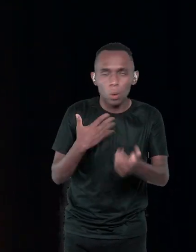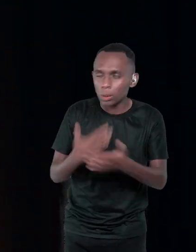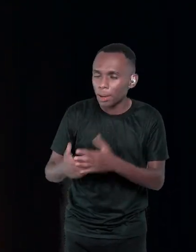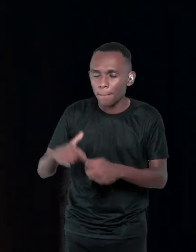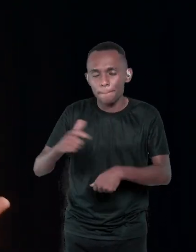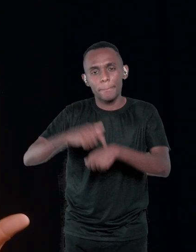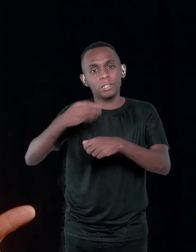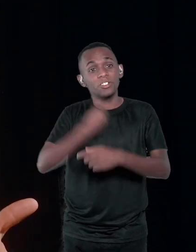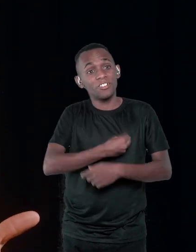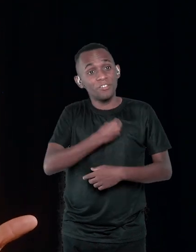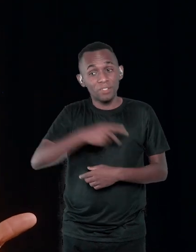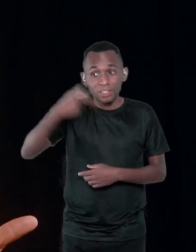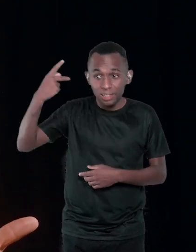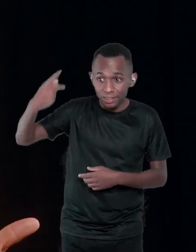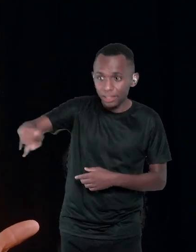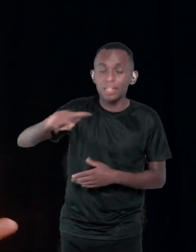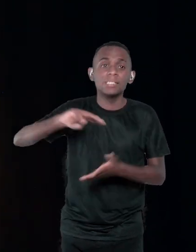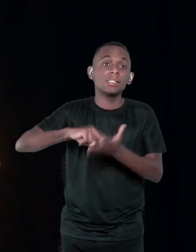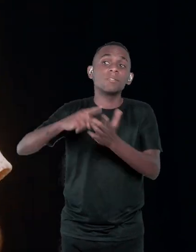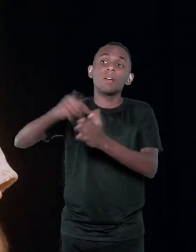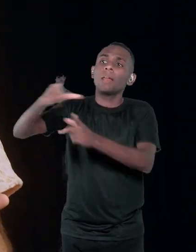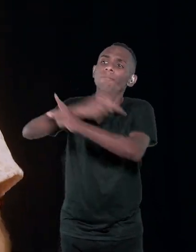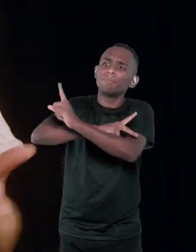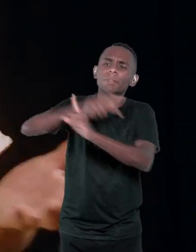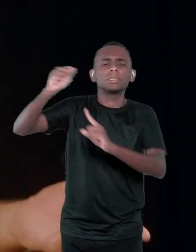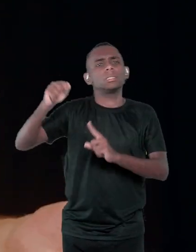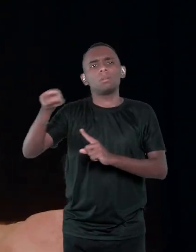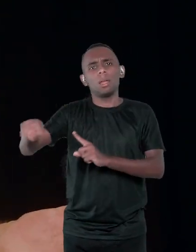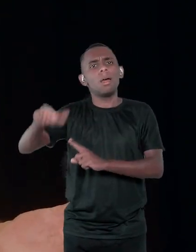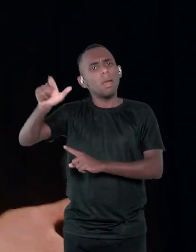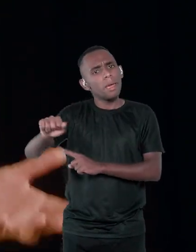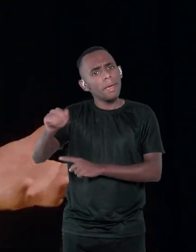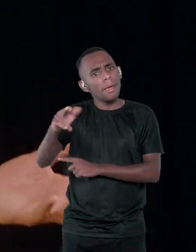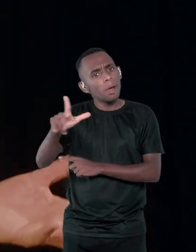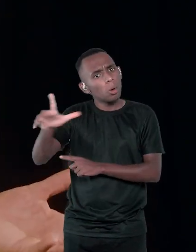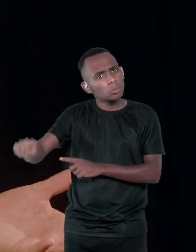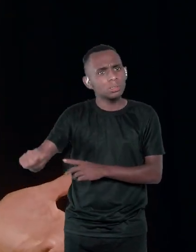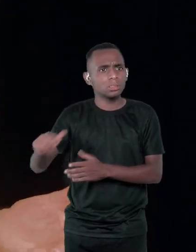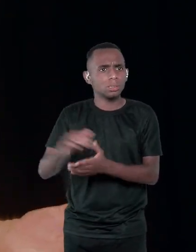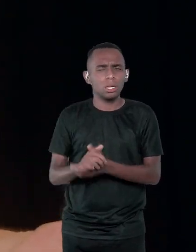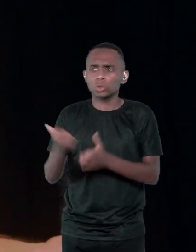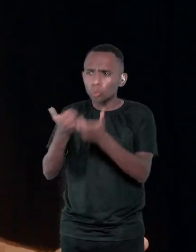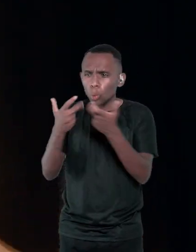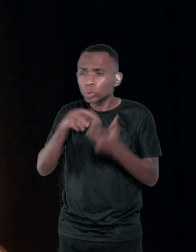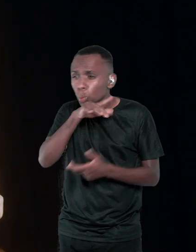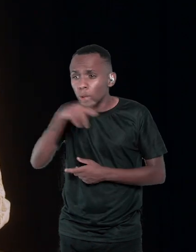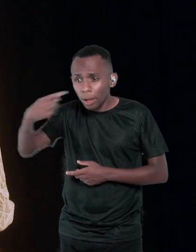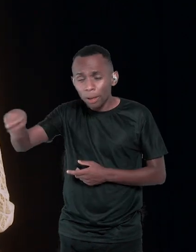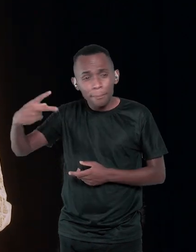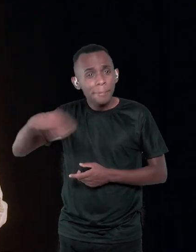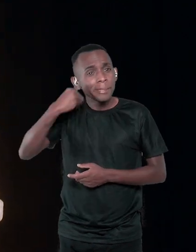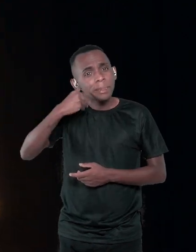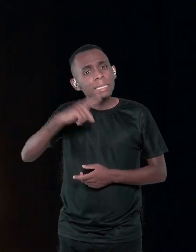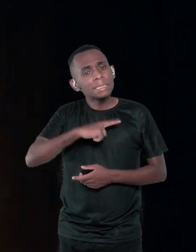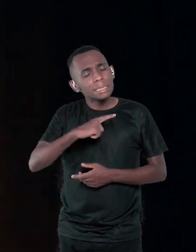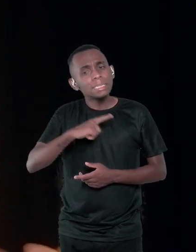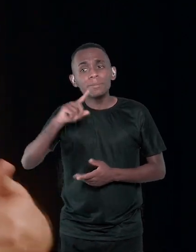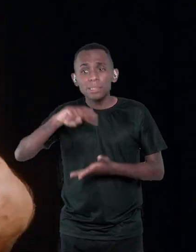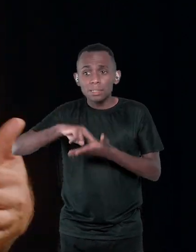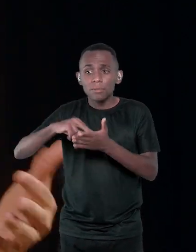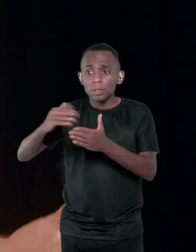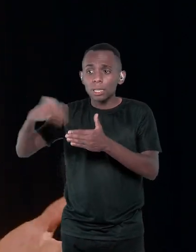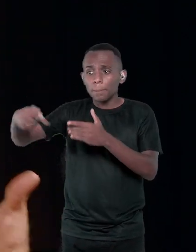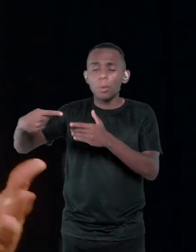Elza, ela sai uma vencedora. Como não? Elza Soares, meu. As coisas mais horríveis que ela viveu, ela sai vencedora.